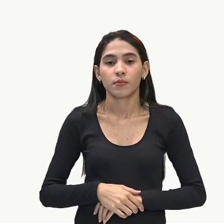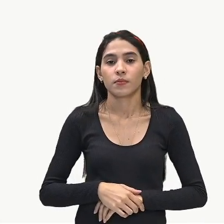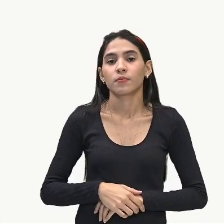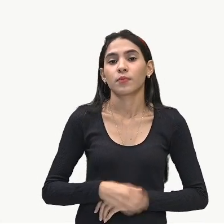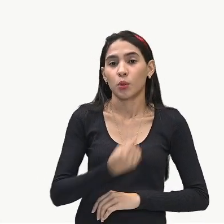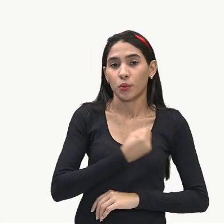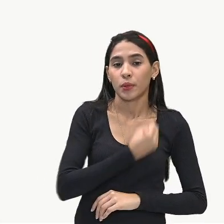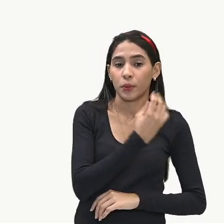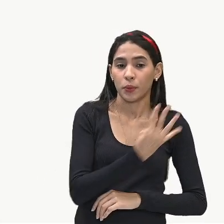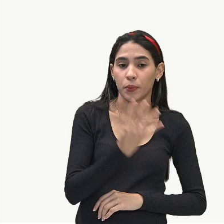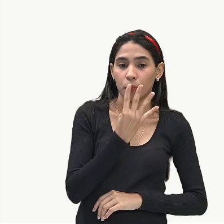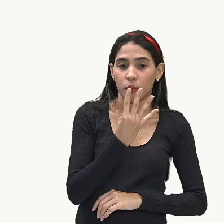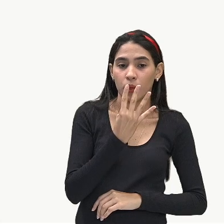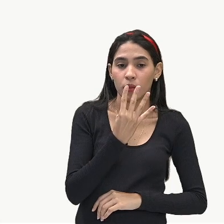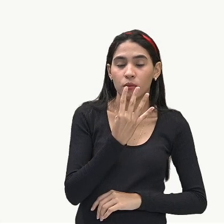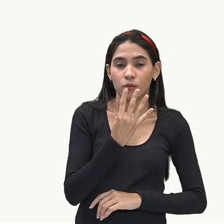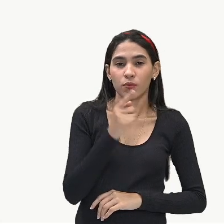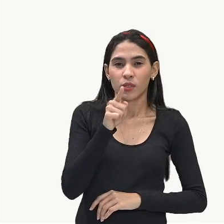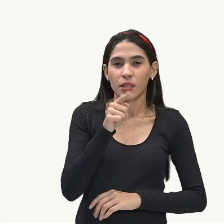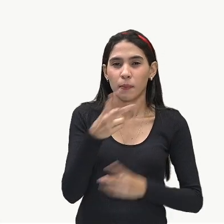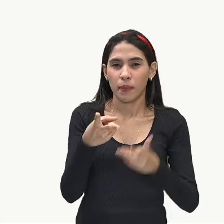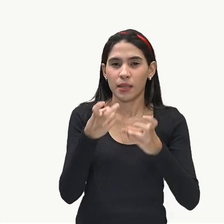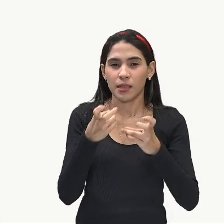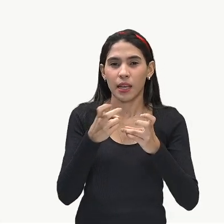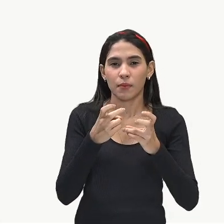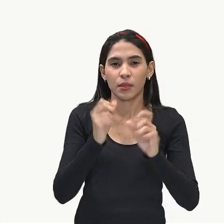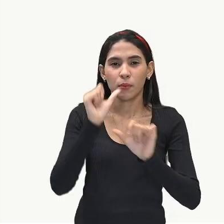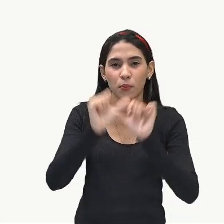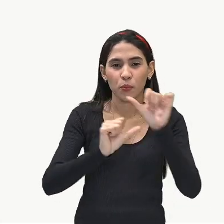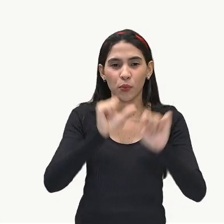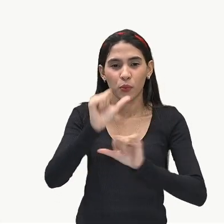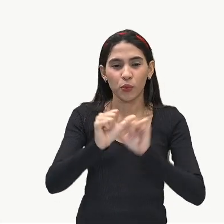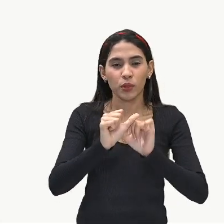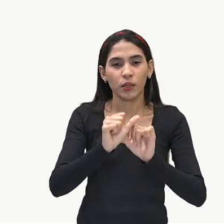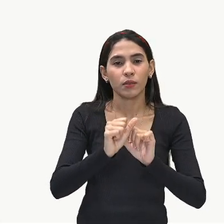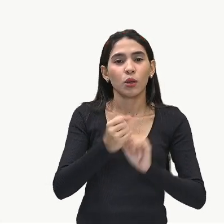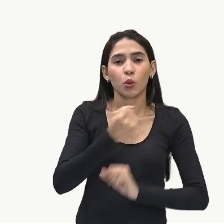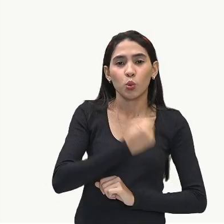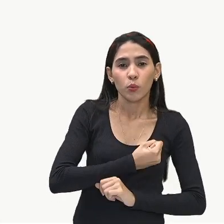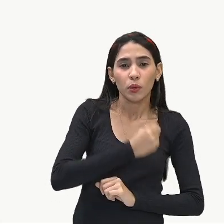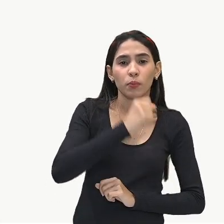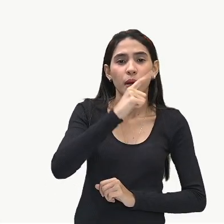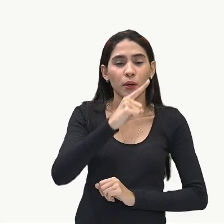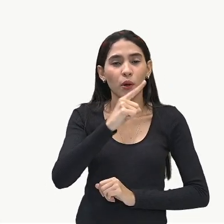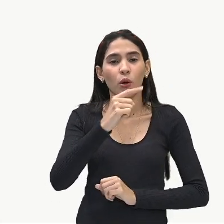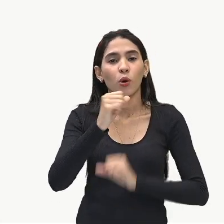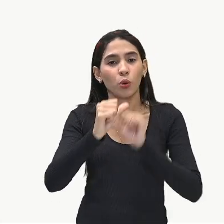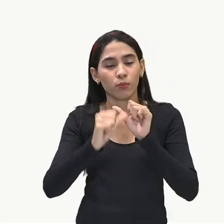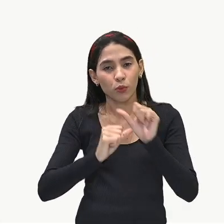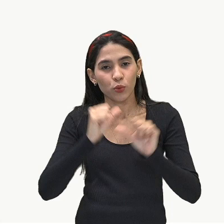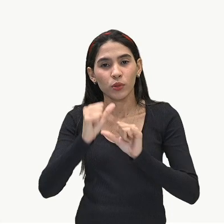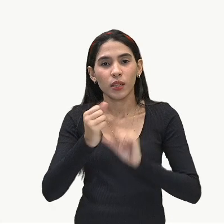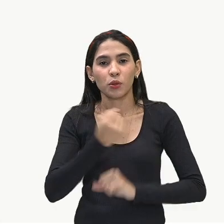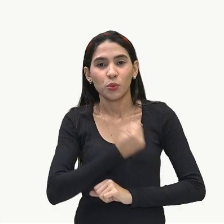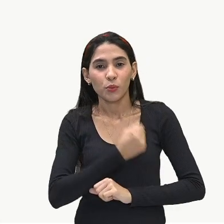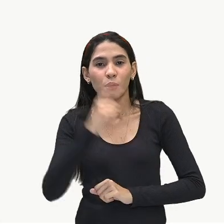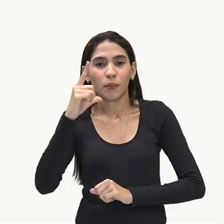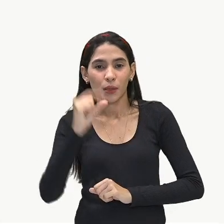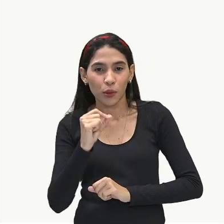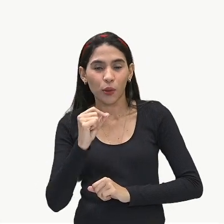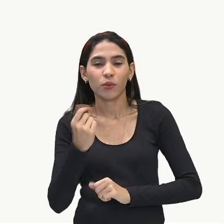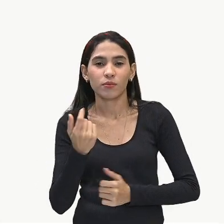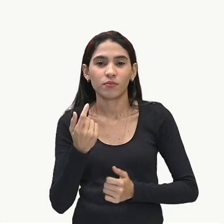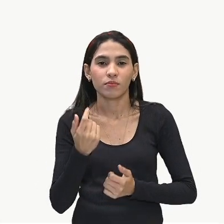4, ó. Ela vai oscilando. Uma hora é o número maior, outra hora é o número menor. Ela vai mudando de acordo